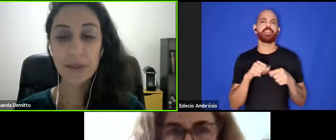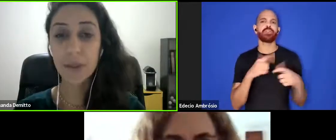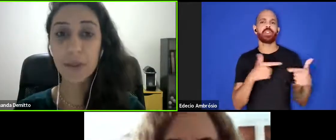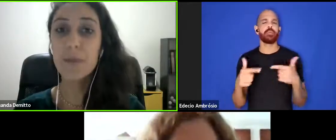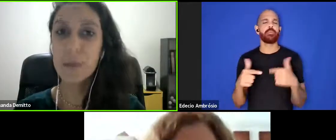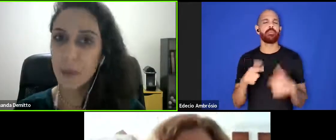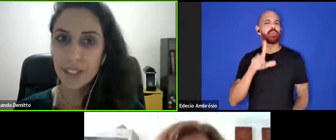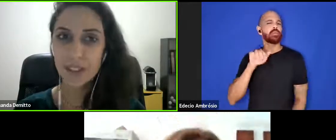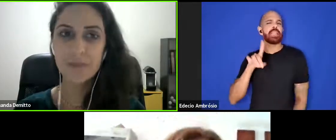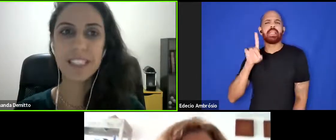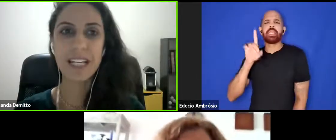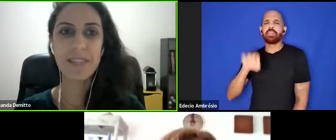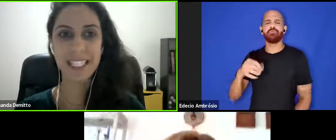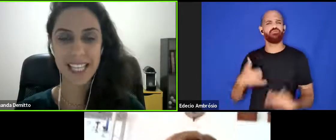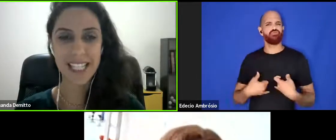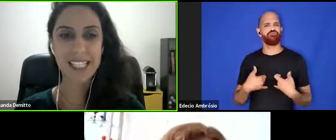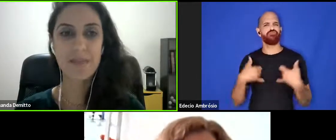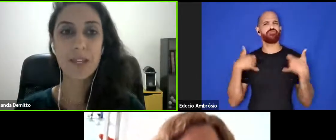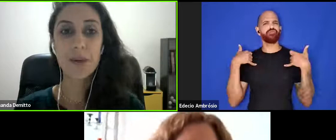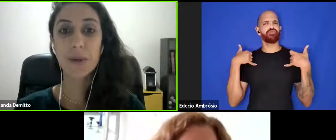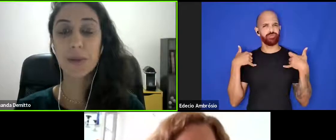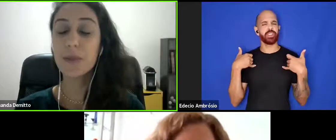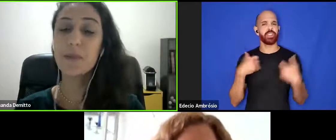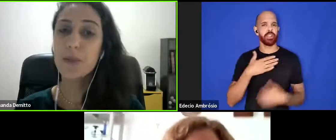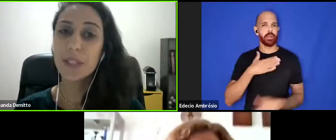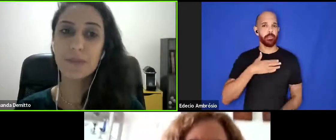assim, que eu me orgulho muito da minha tese,